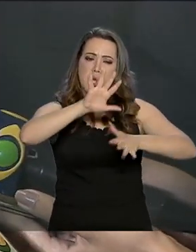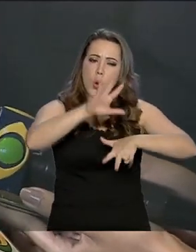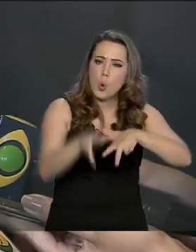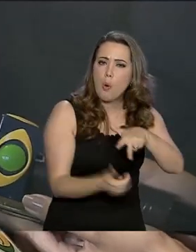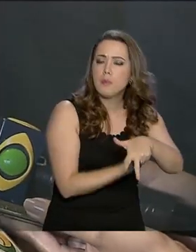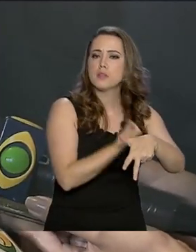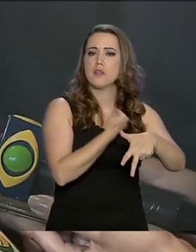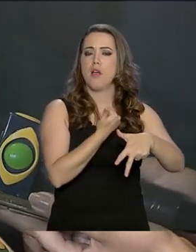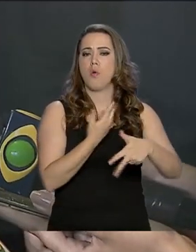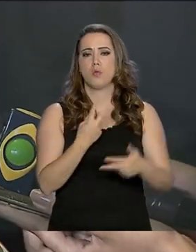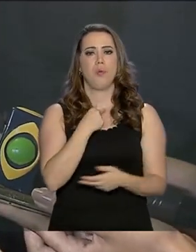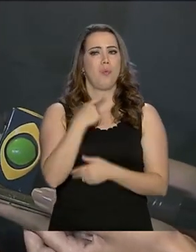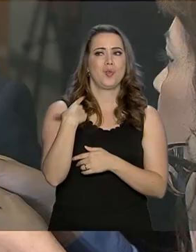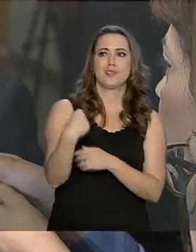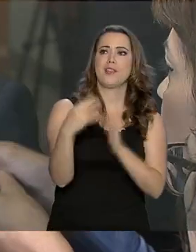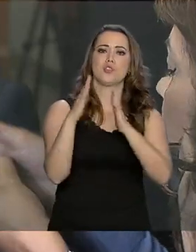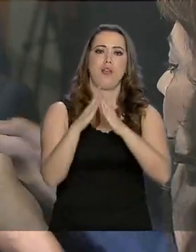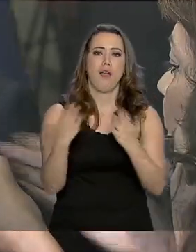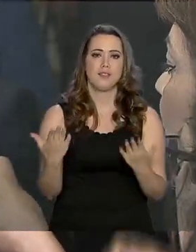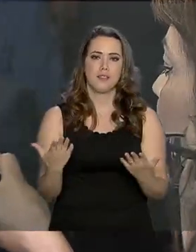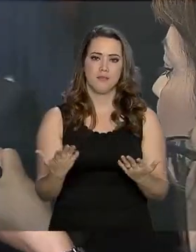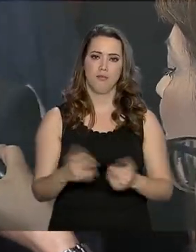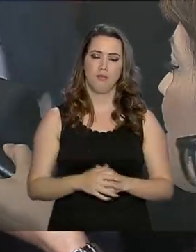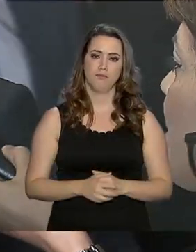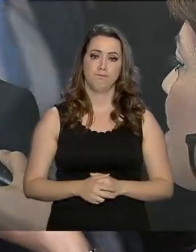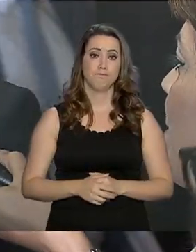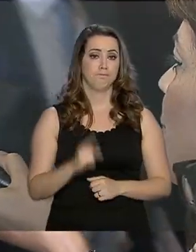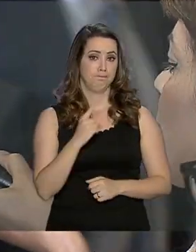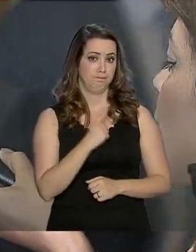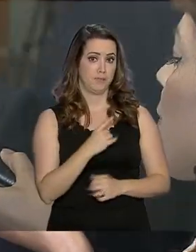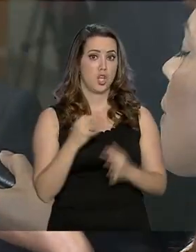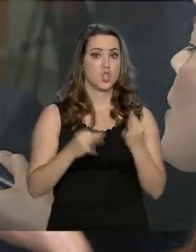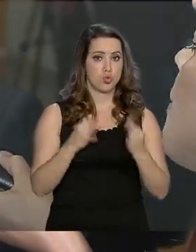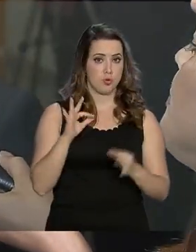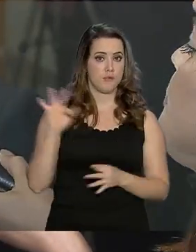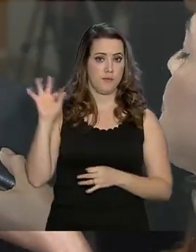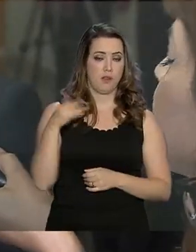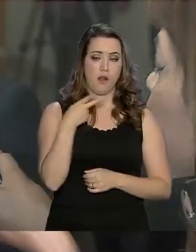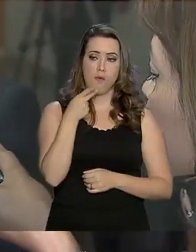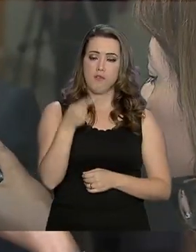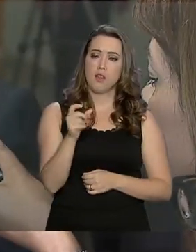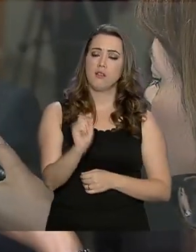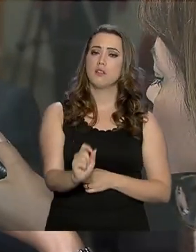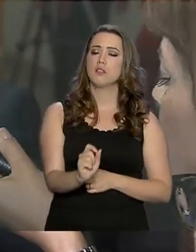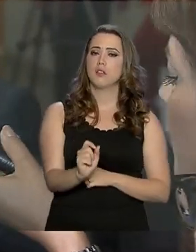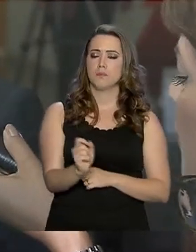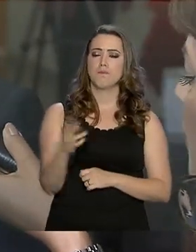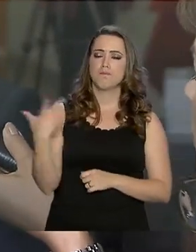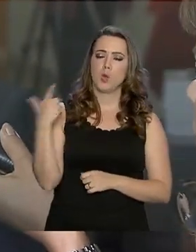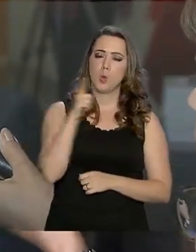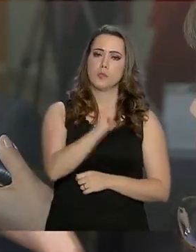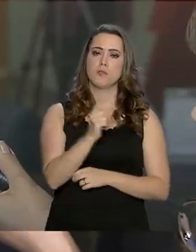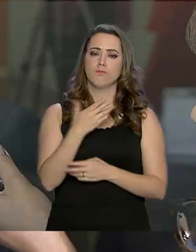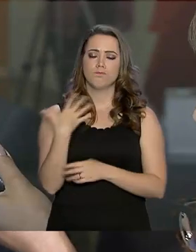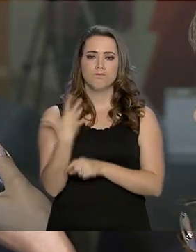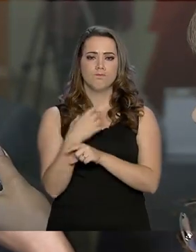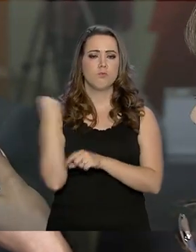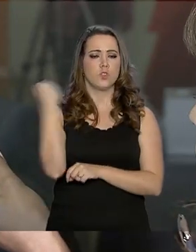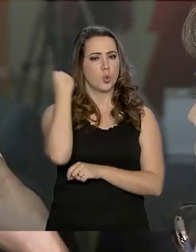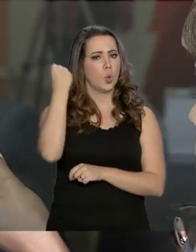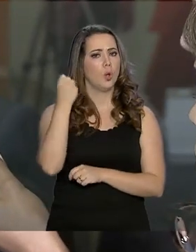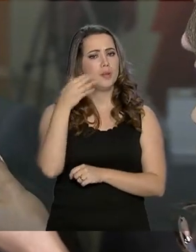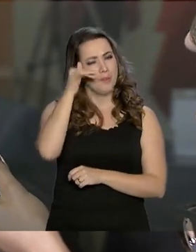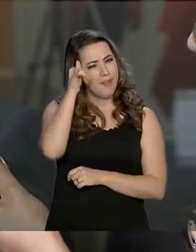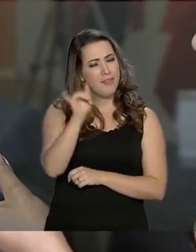e que não pode sair de casa esse juiz federal afirma que para o sucesso no combate ao crime organizado é preciso